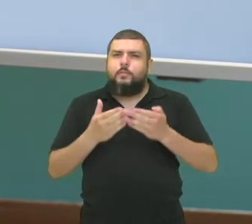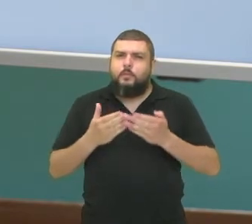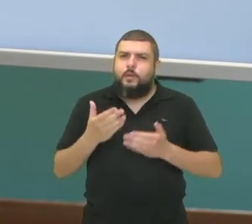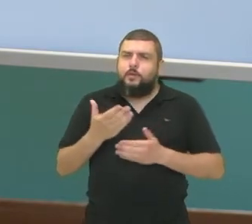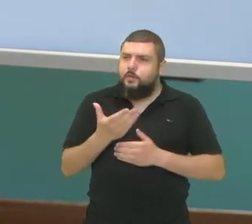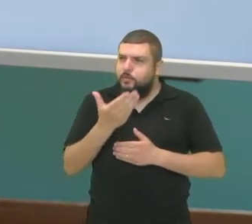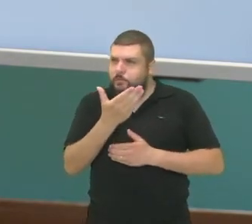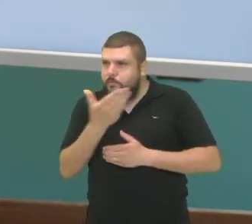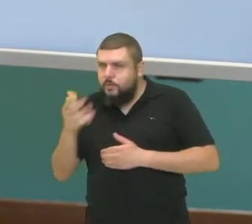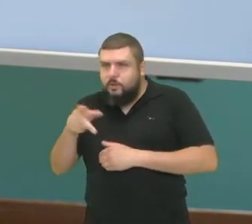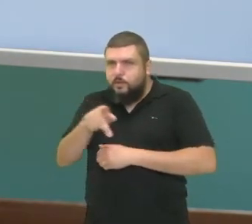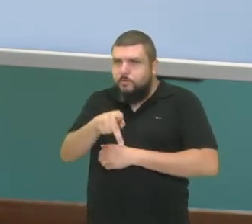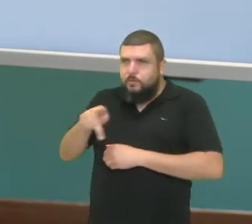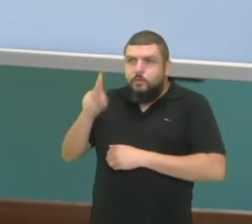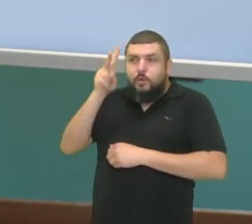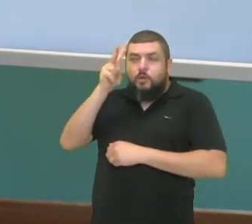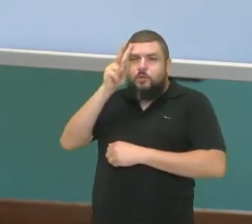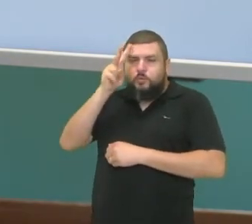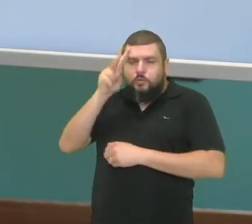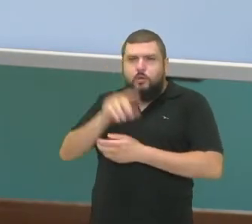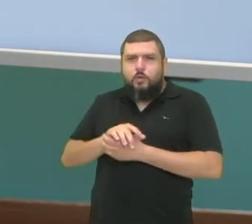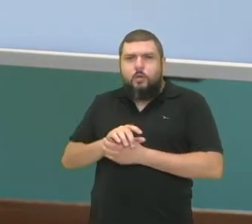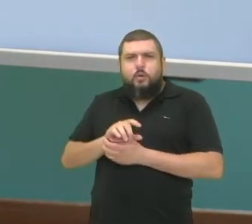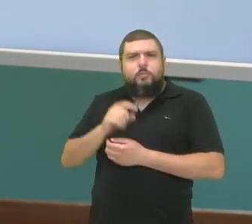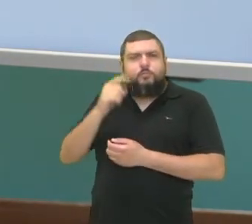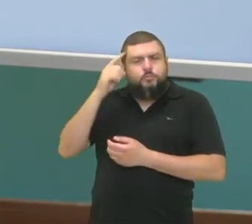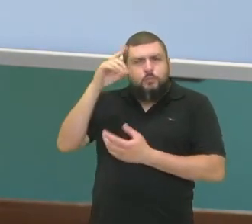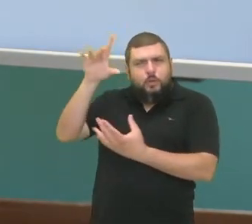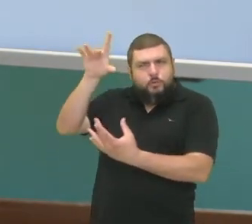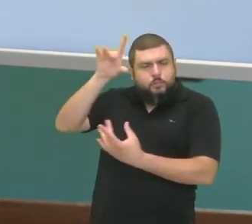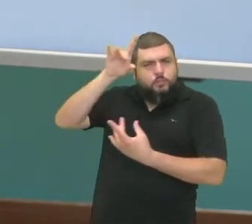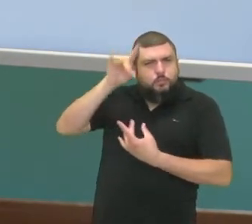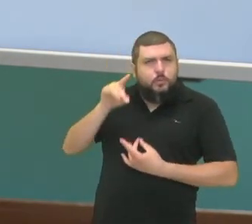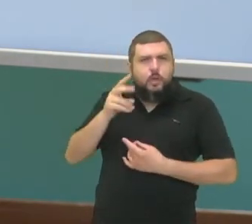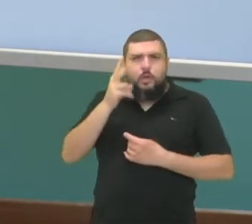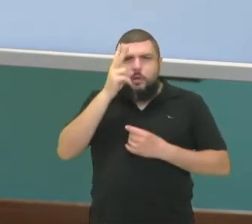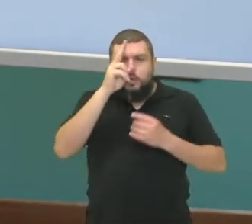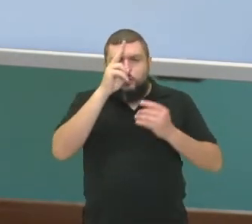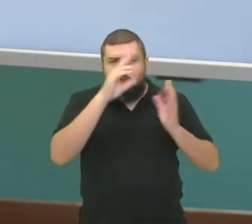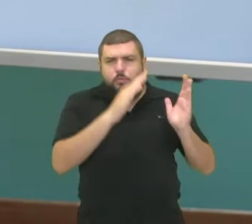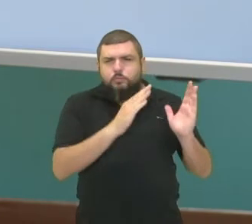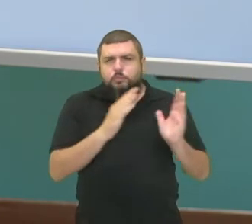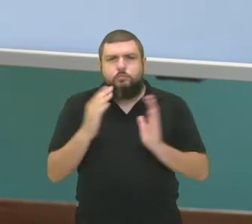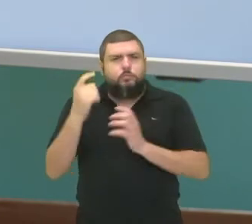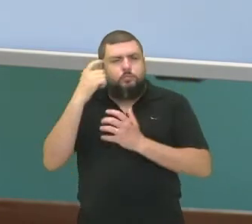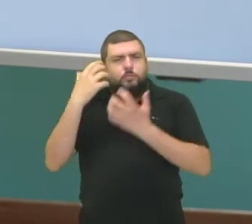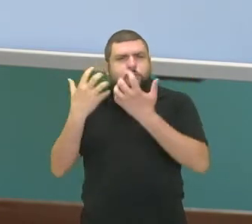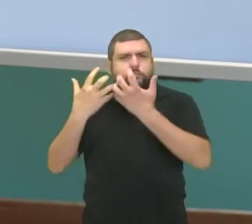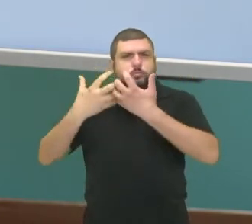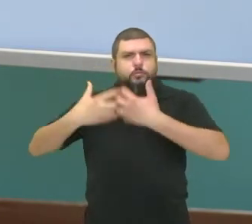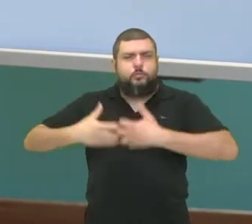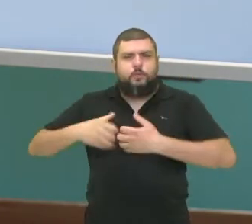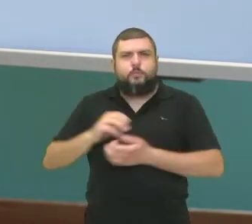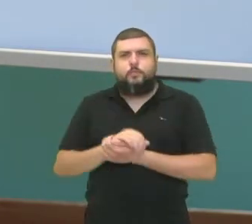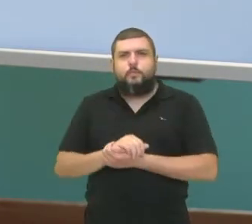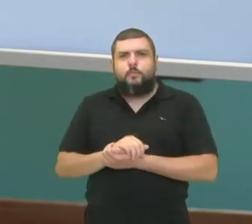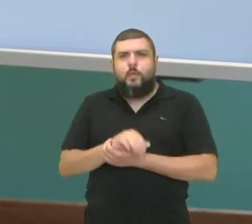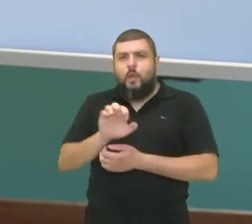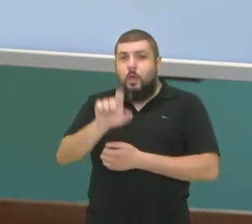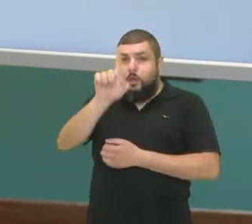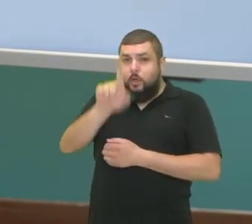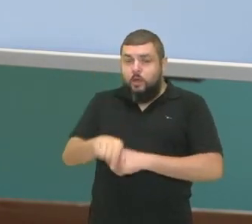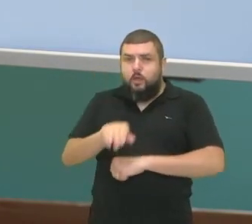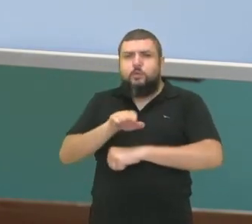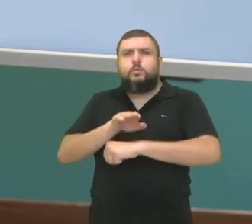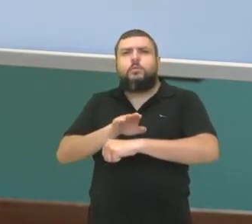para fazer uma reflexão sobre esse momento. A gente está falando do século XIX, há mais de 200 anos,